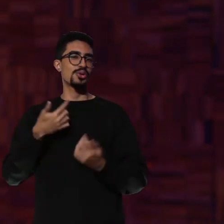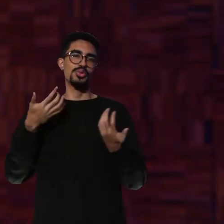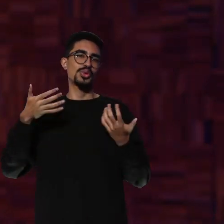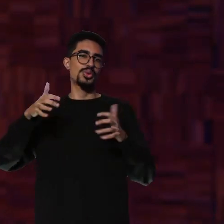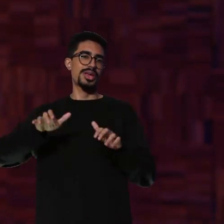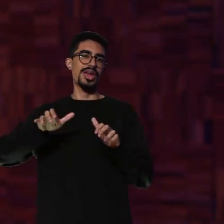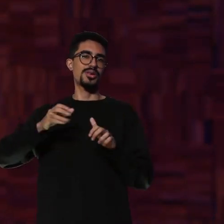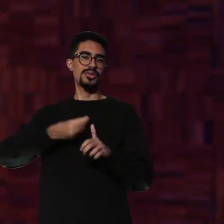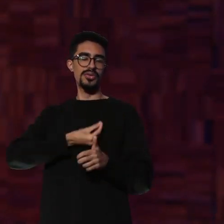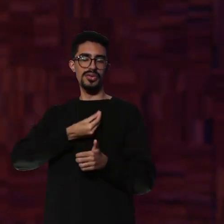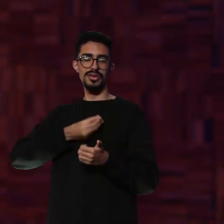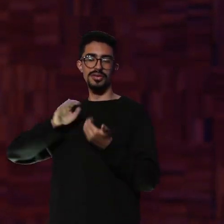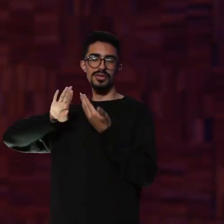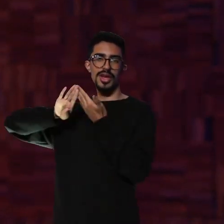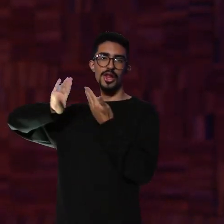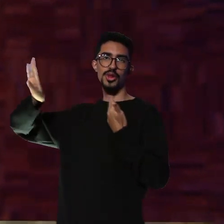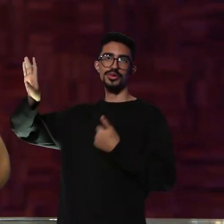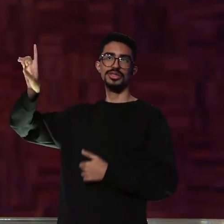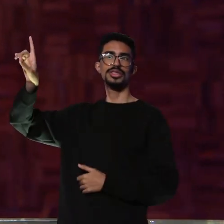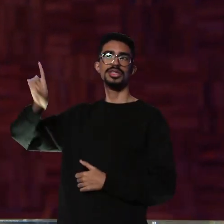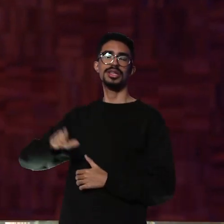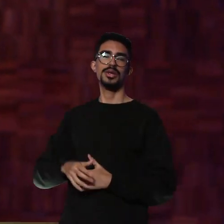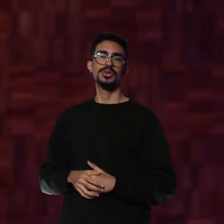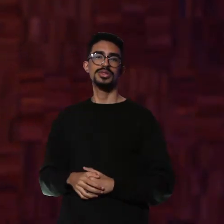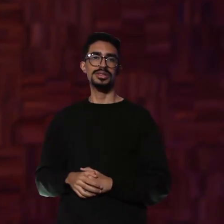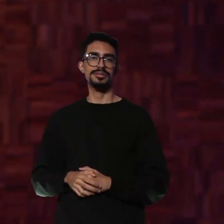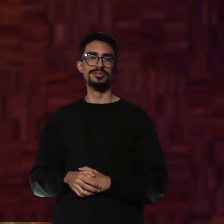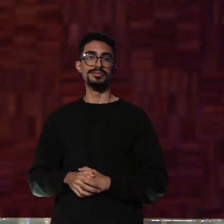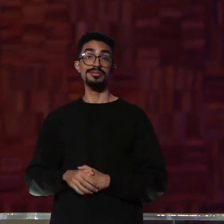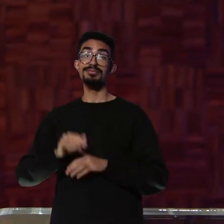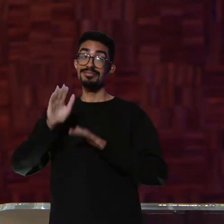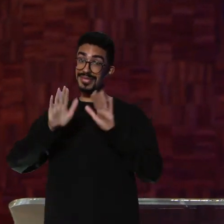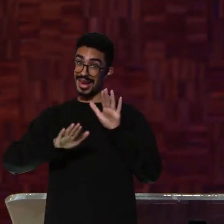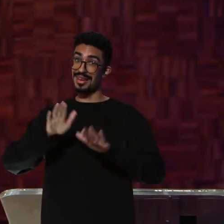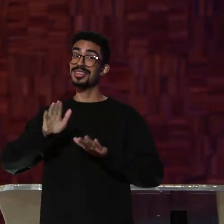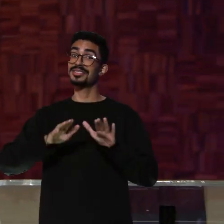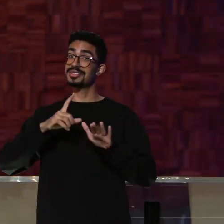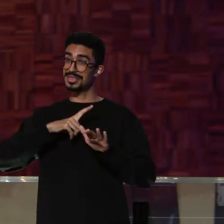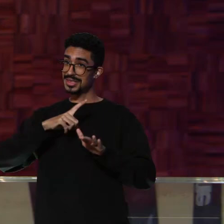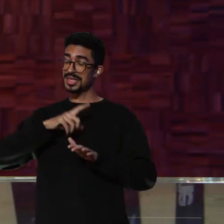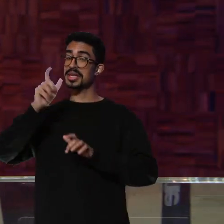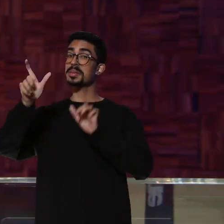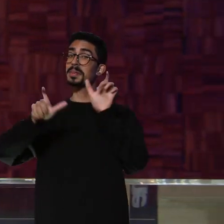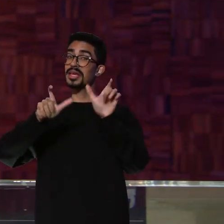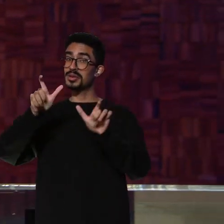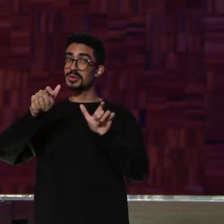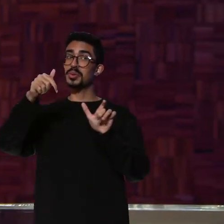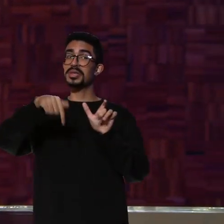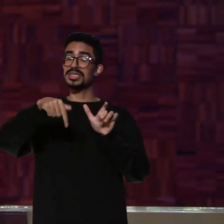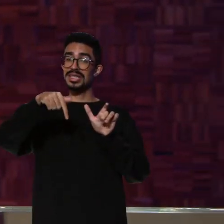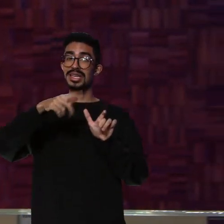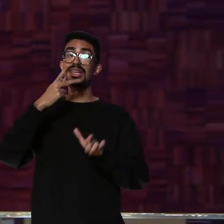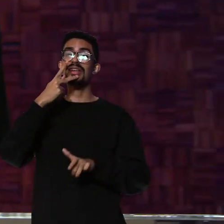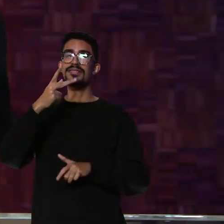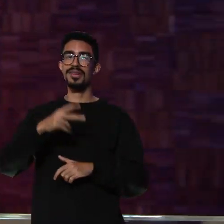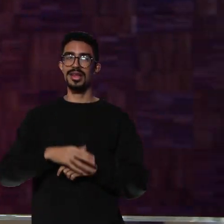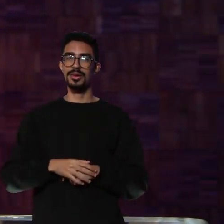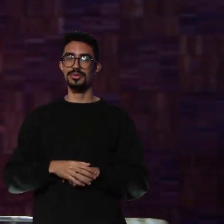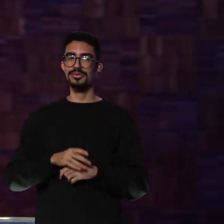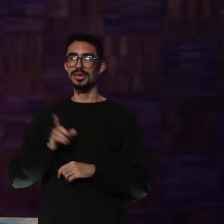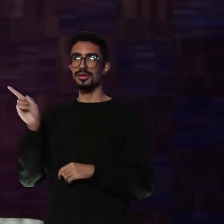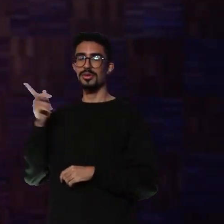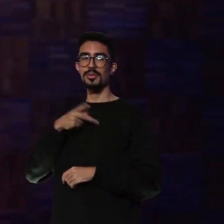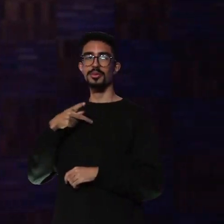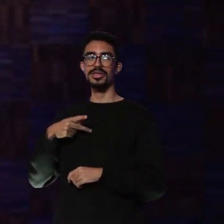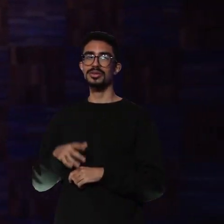mim. E tem muito irmão por aí orando, dizendo assim, pastor, o que eu mais quero é que Deus me dê uma oportunidade de anunciar, pregar o evangelho